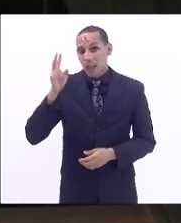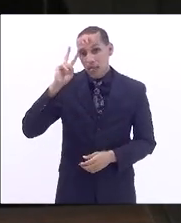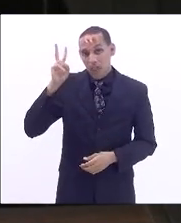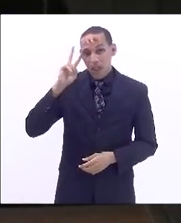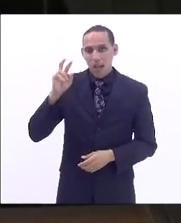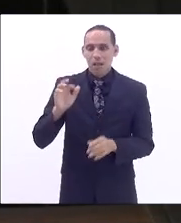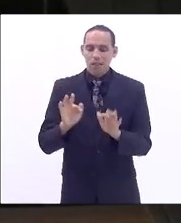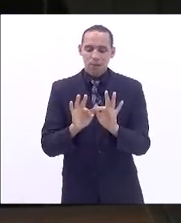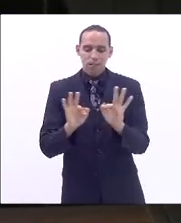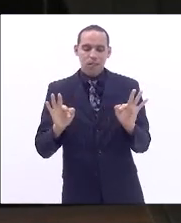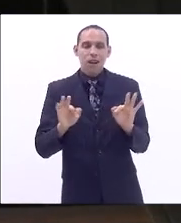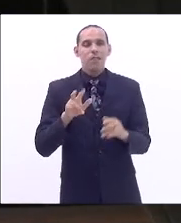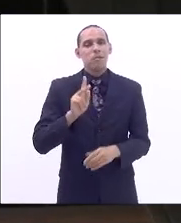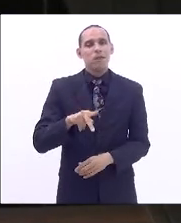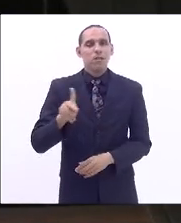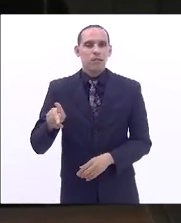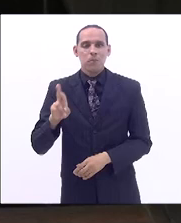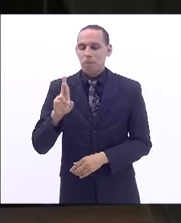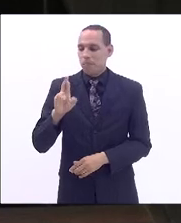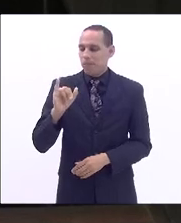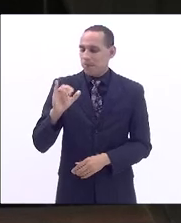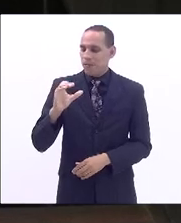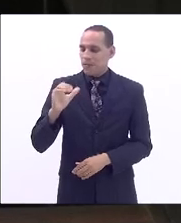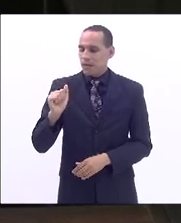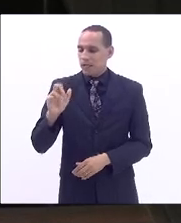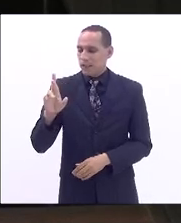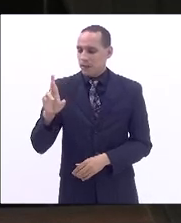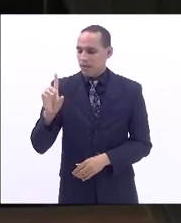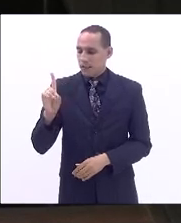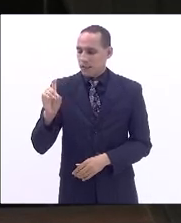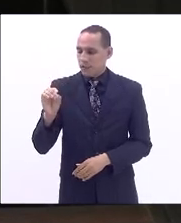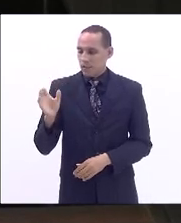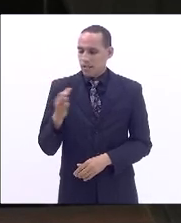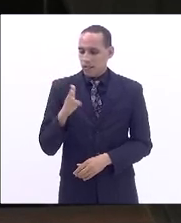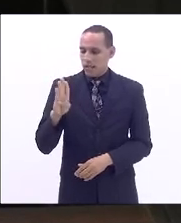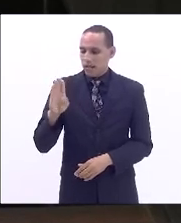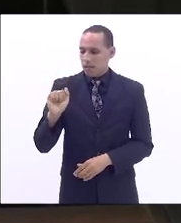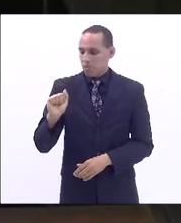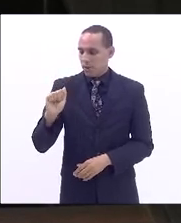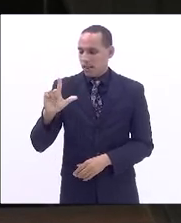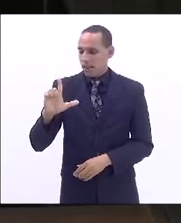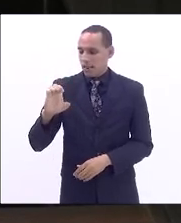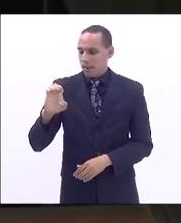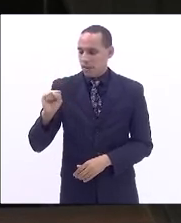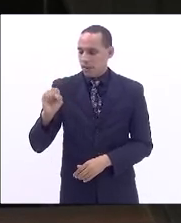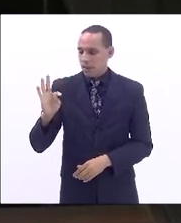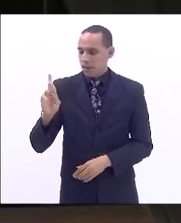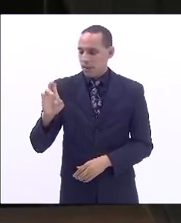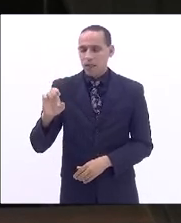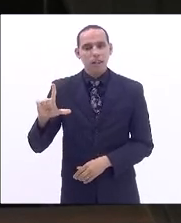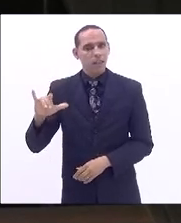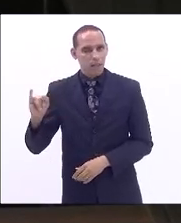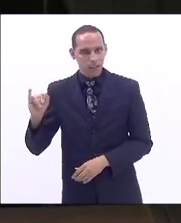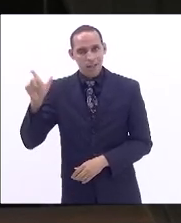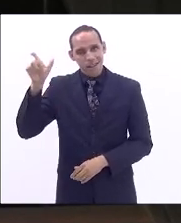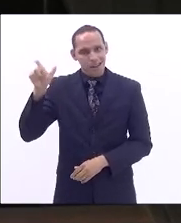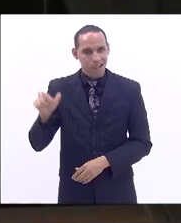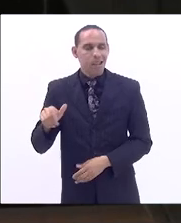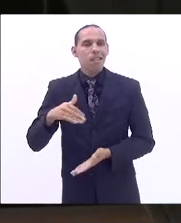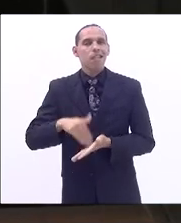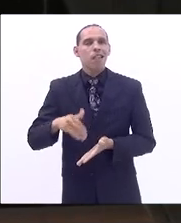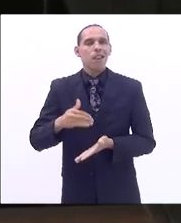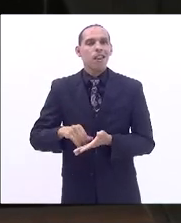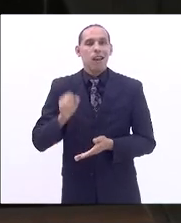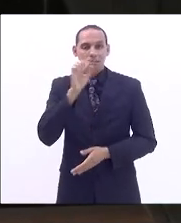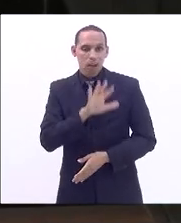aqui uma frase do professor Ricardo balestreri que durante muito tempo ocupou o cargo de secretária nacional